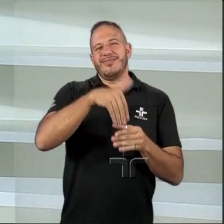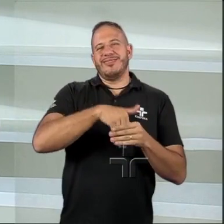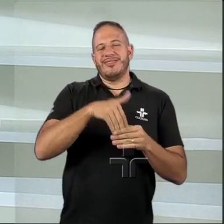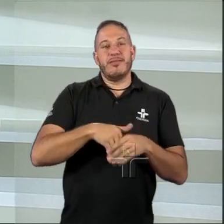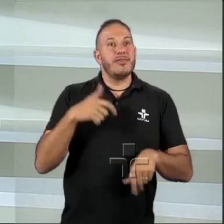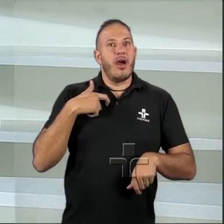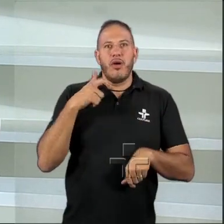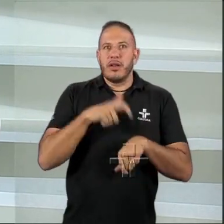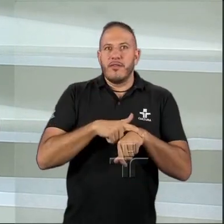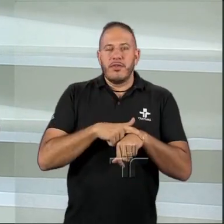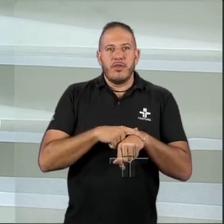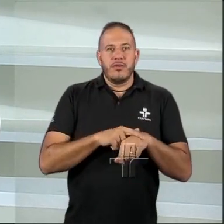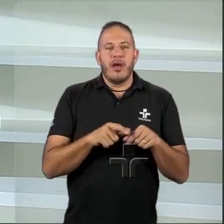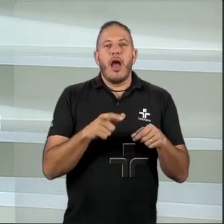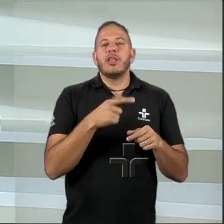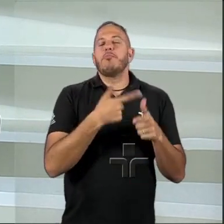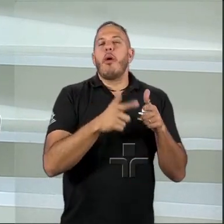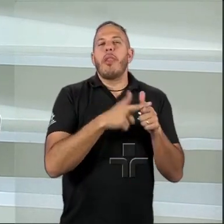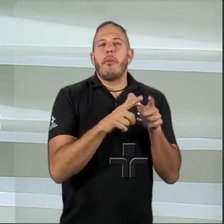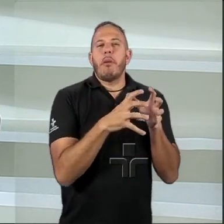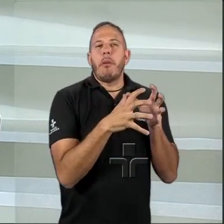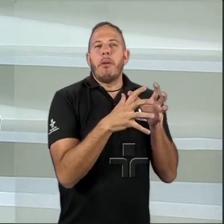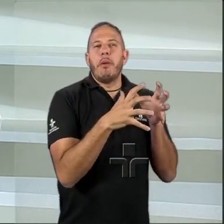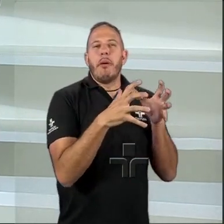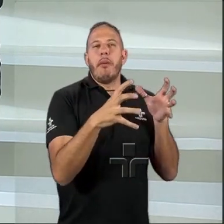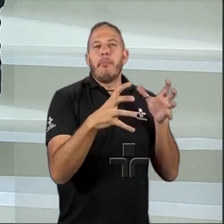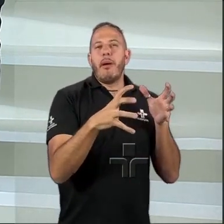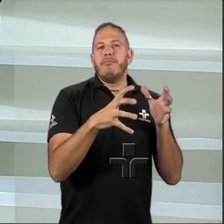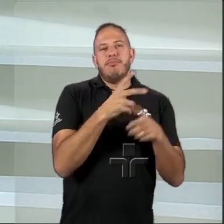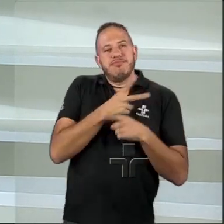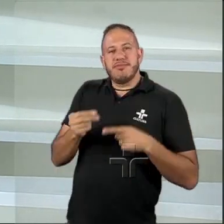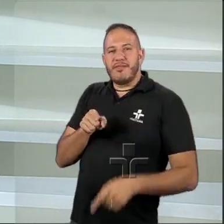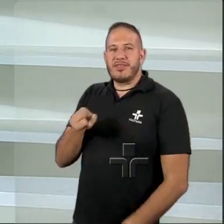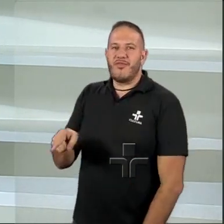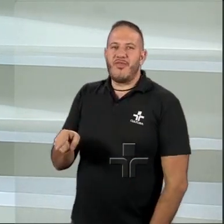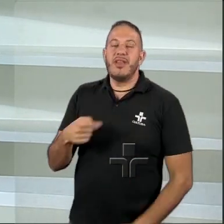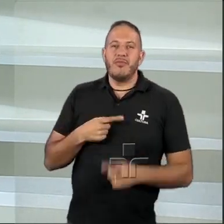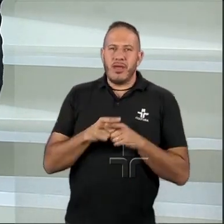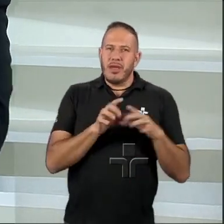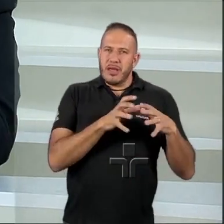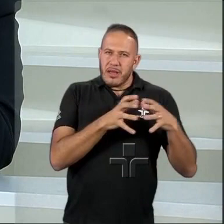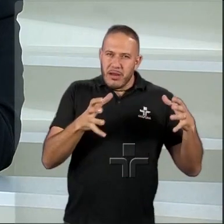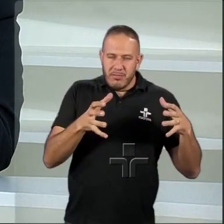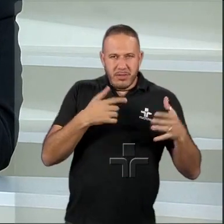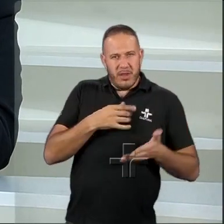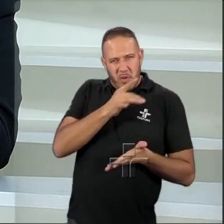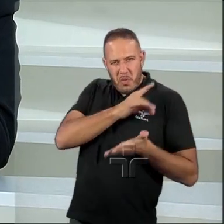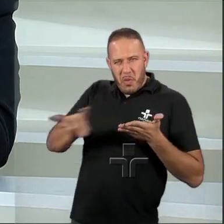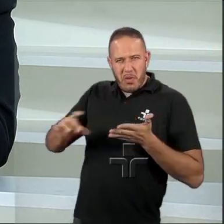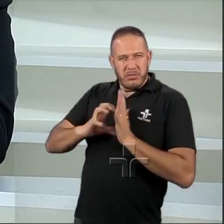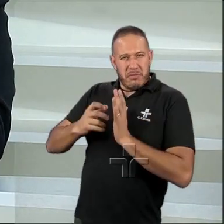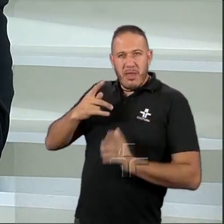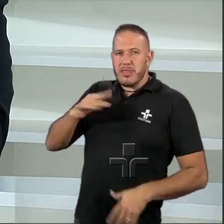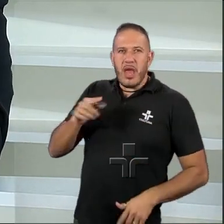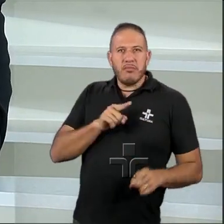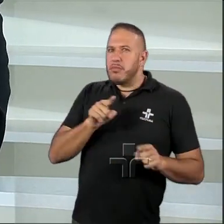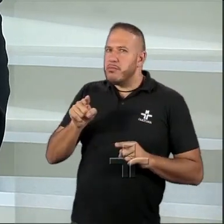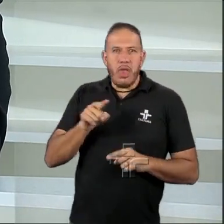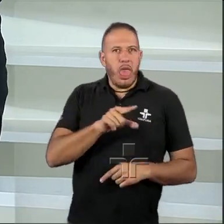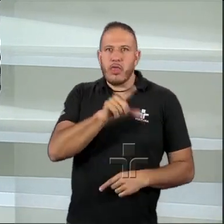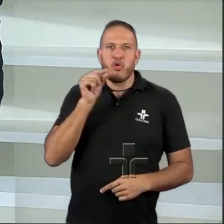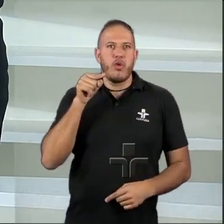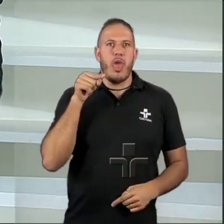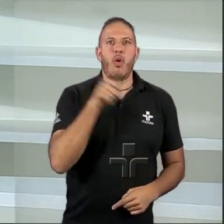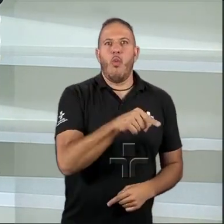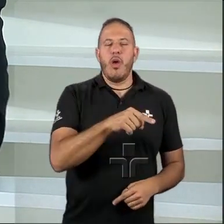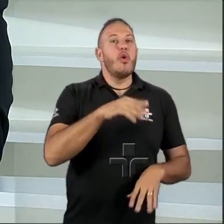criou um monstro que lhe derrotou. Porque esse antipetismo, na hora de se alinhar a um candidato, ele escolheu o candidato